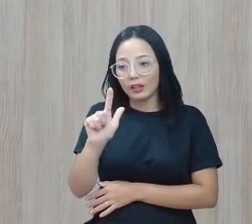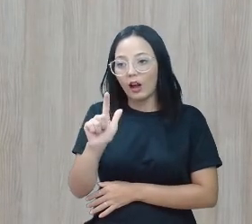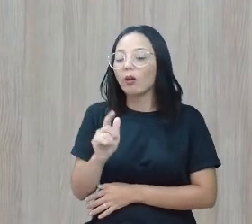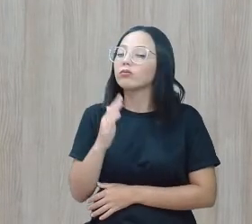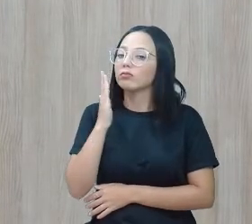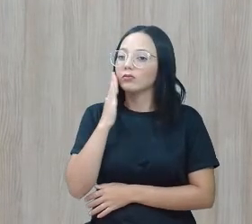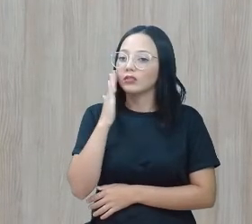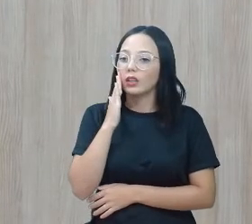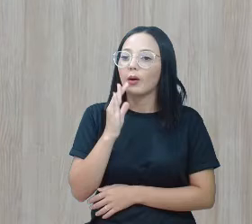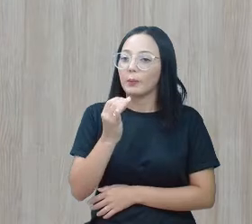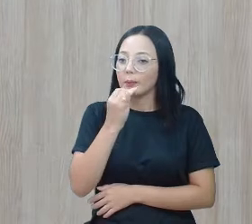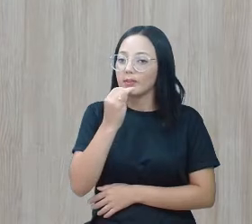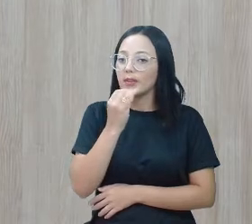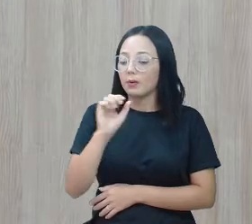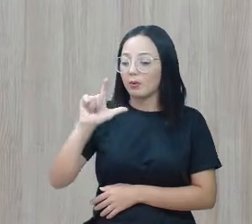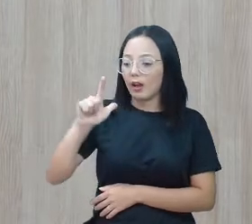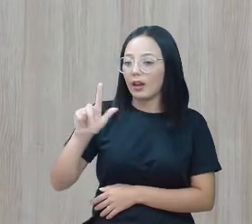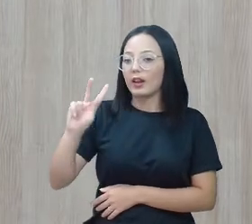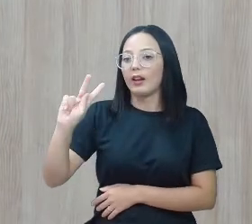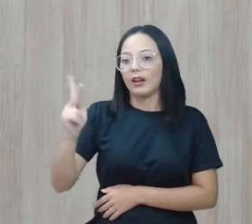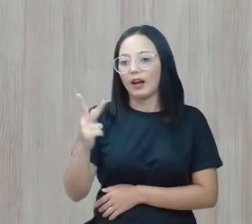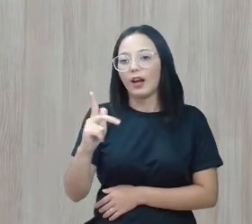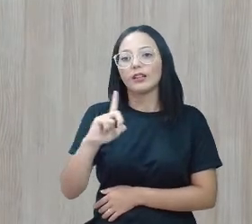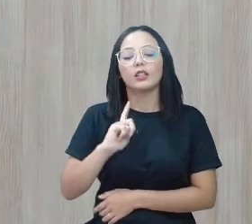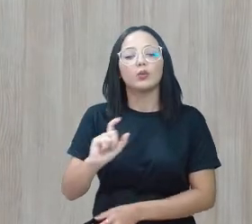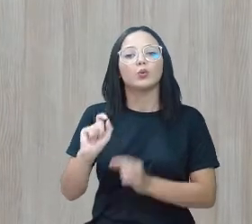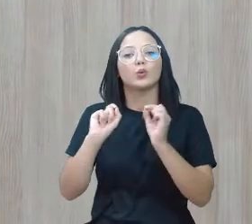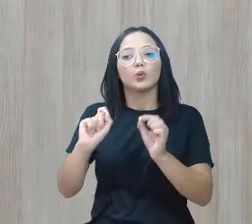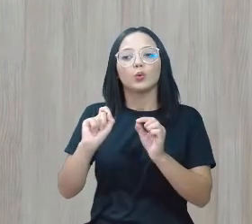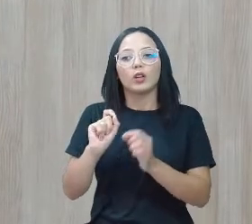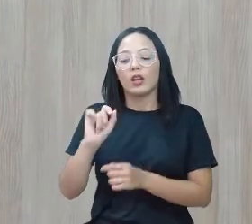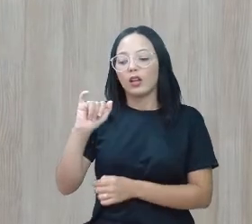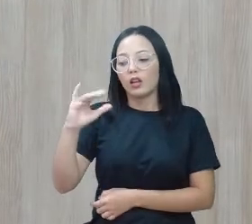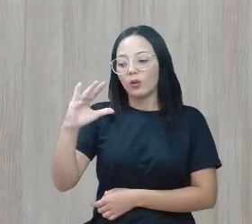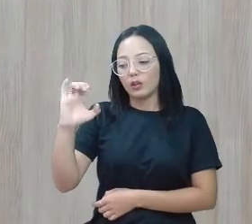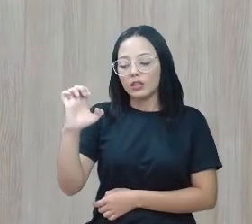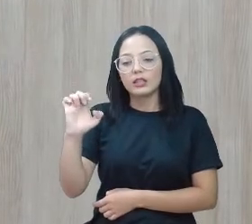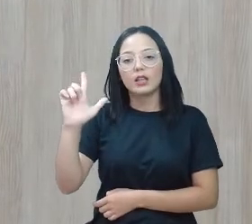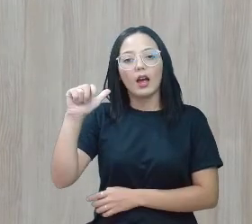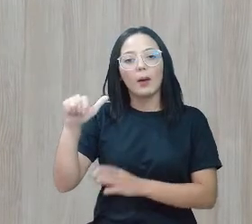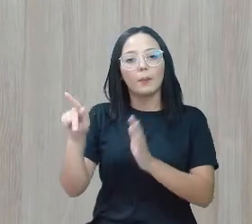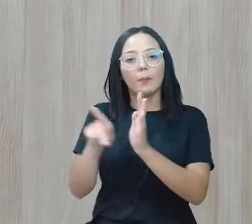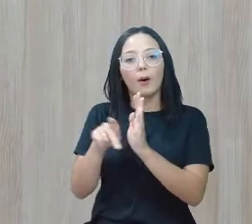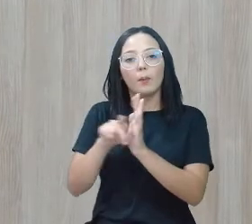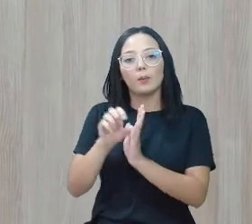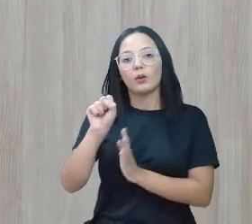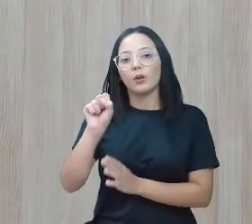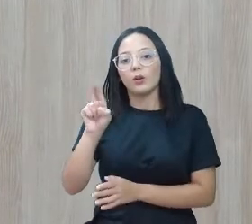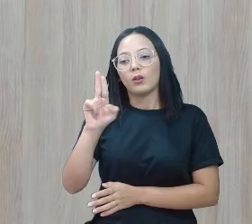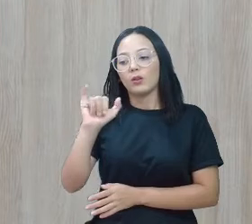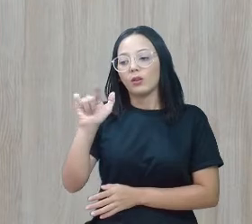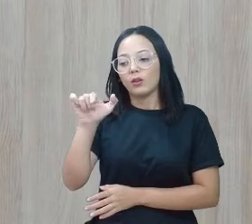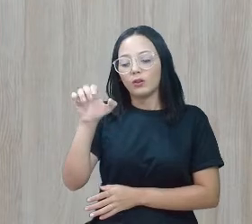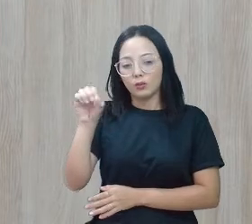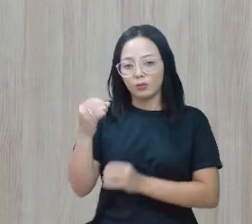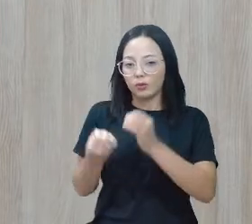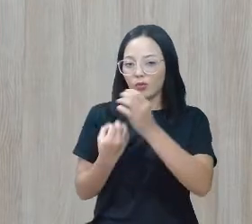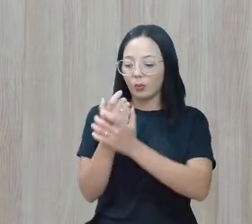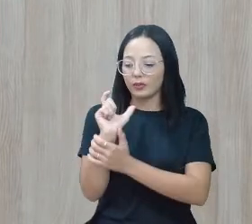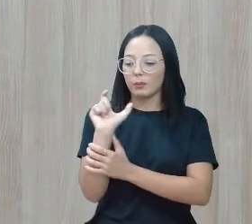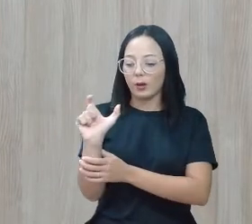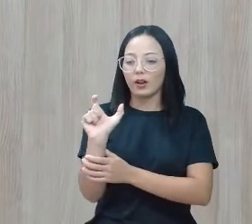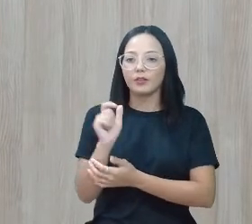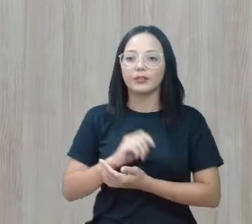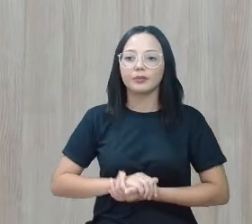partir do LH nós temos aí, não é? O ice é o sufixo formando a palavra velhice.